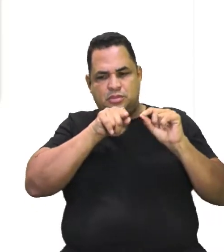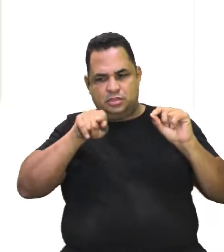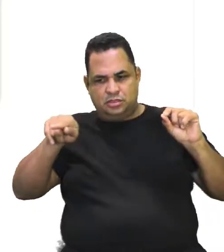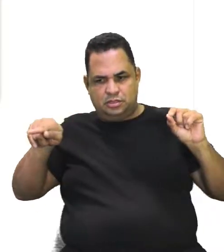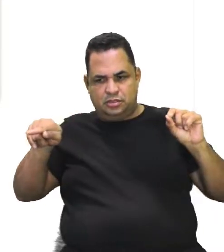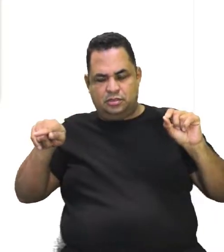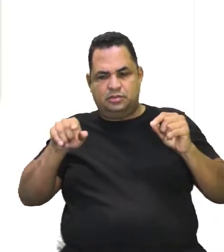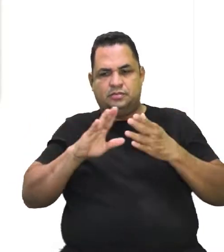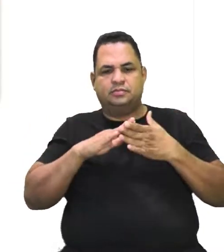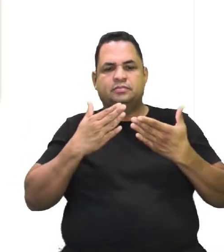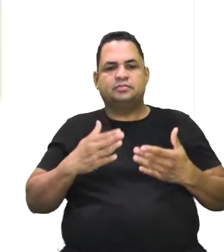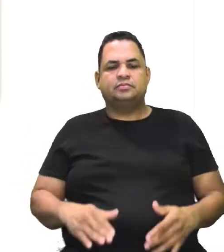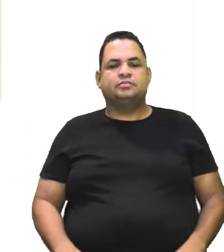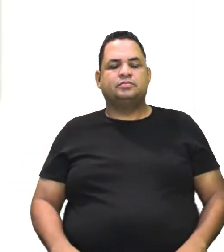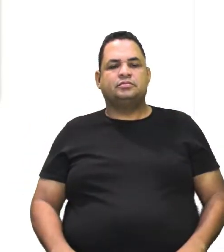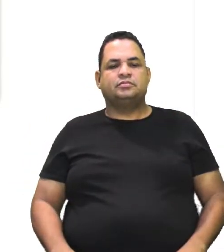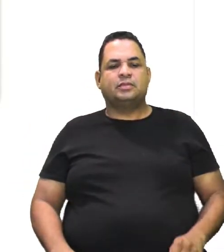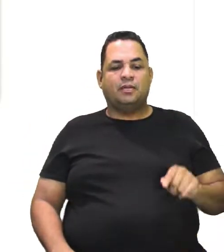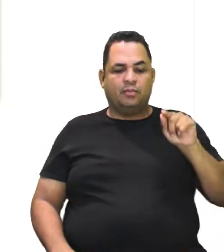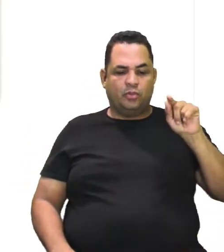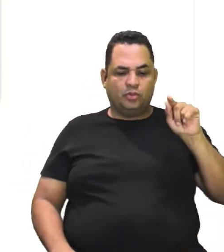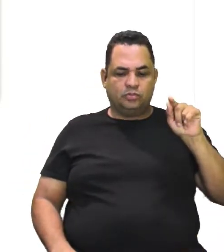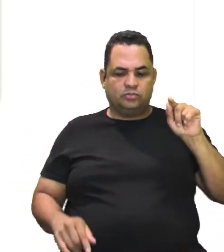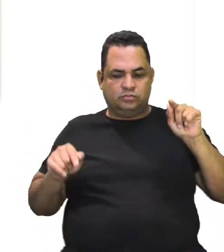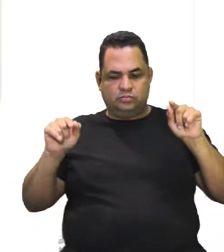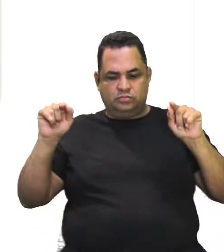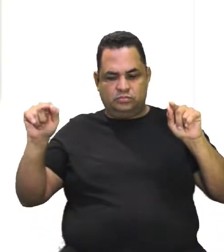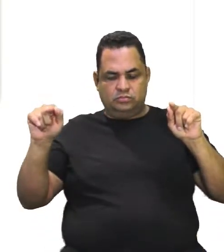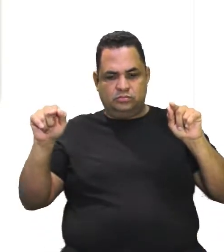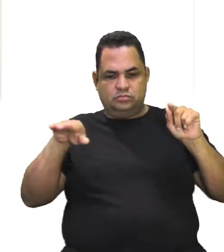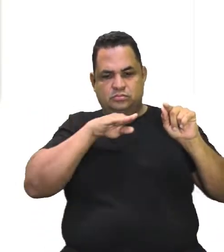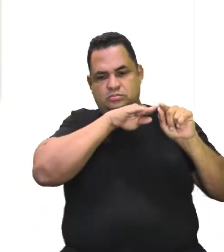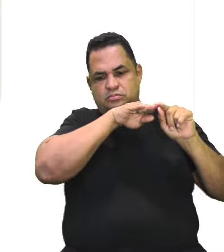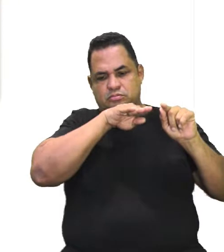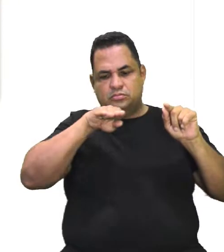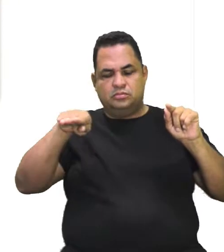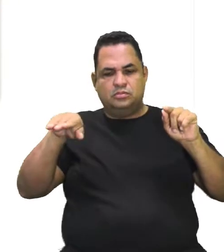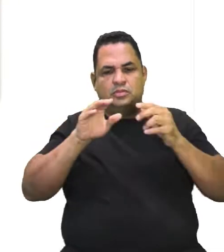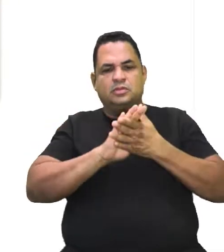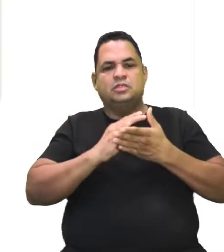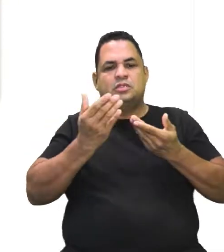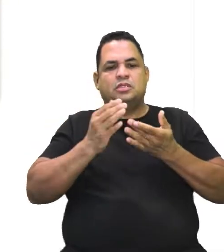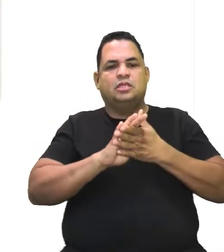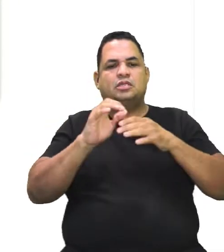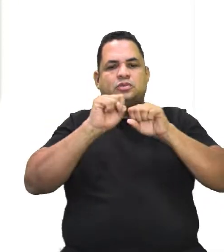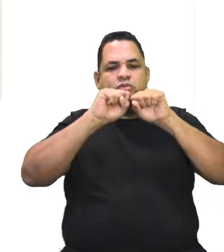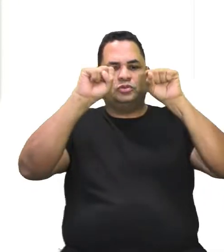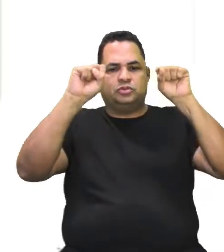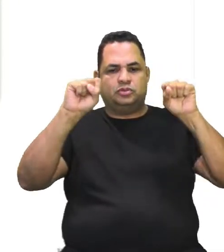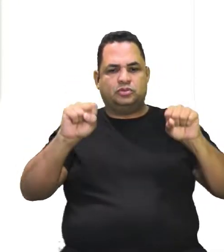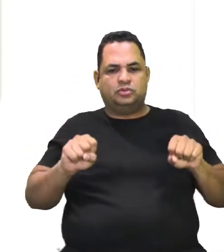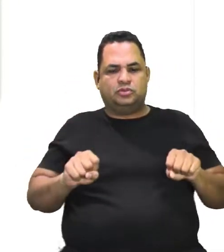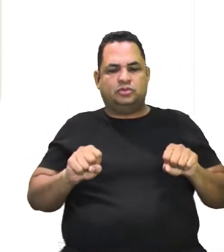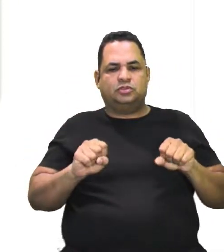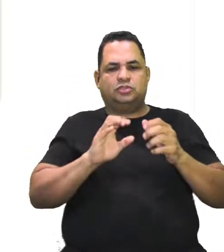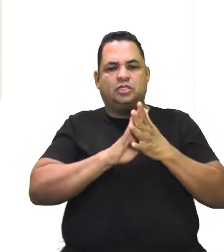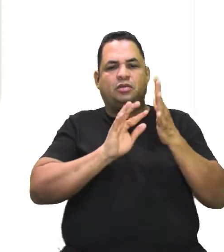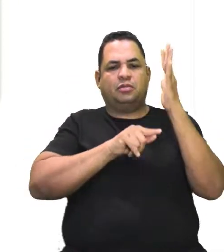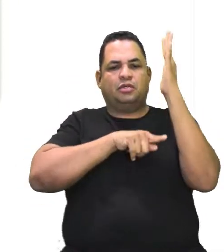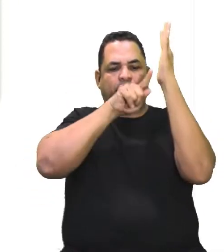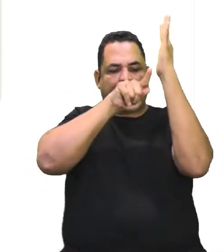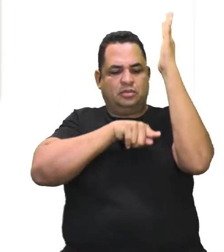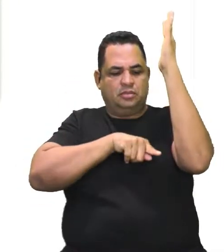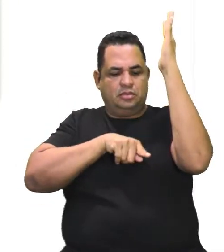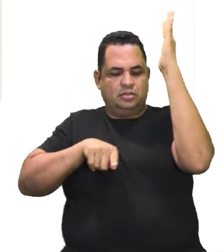que agora nós vamos pegar esse ponto e essa reta e vamos jogar num sistema cartesiano. Então a gente